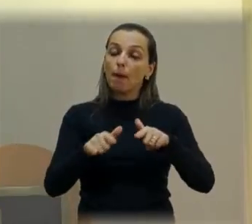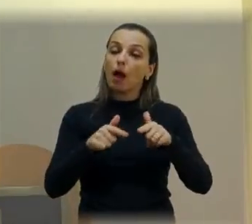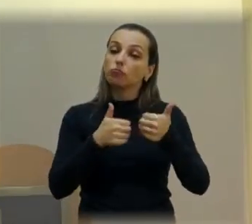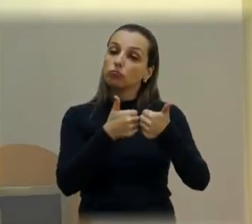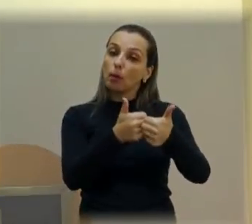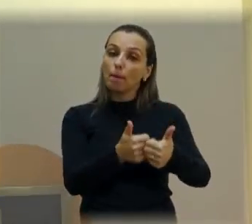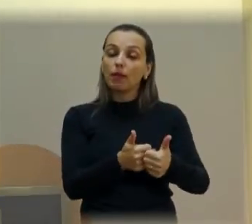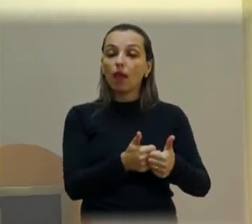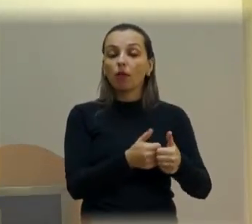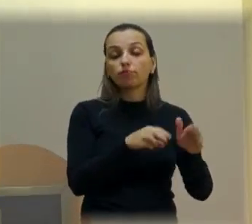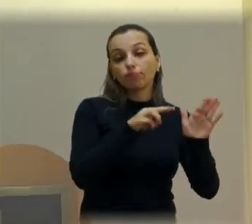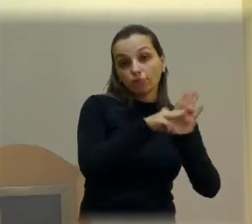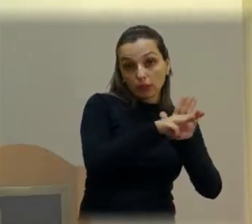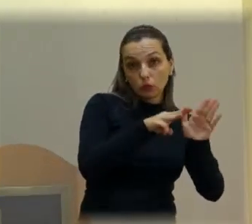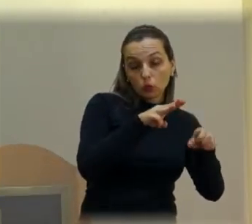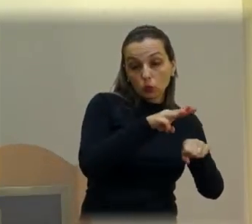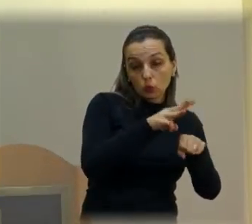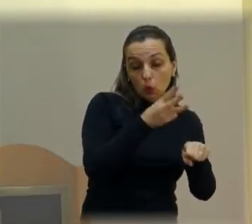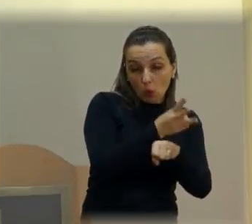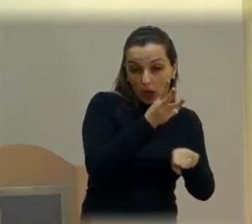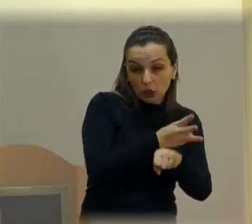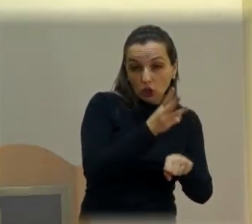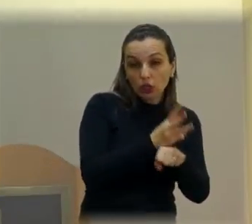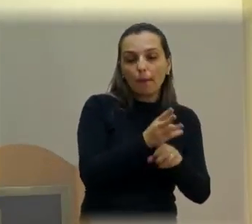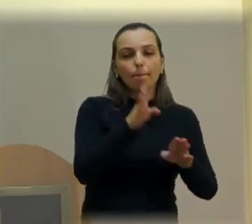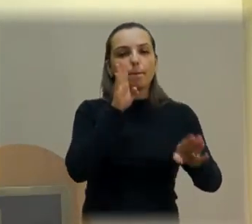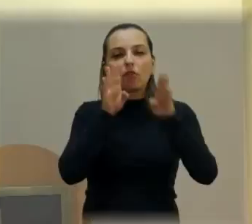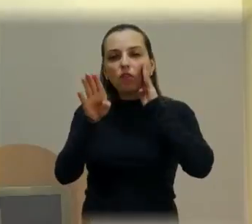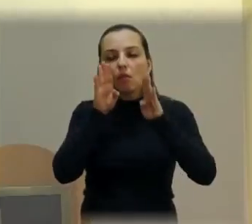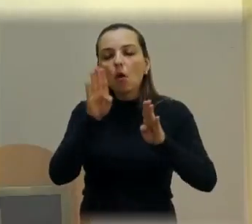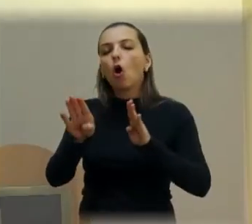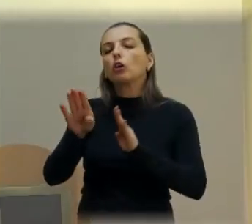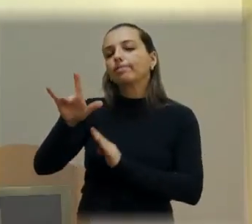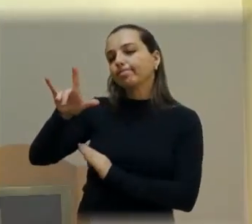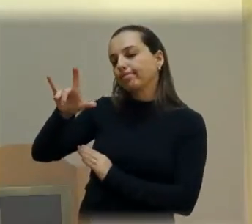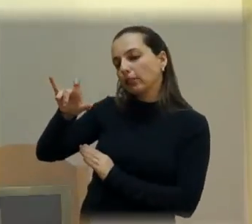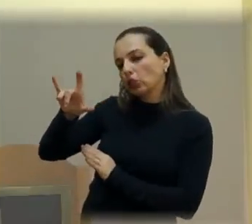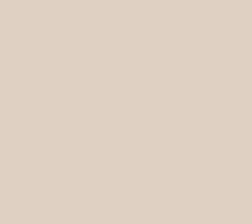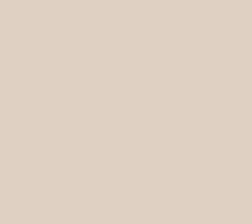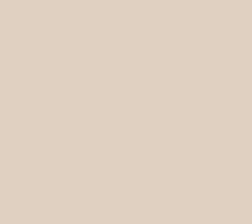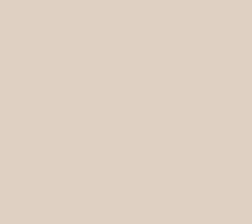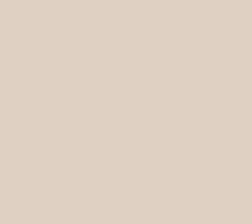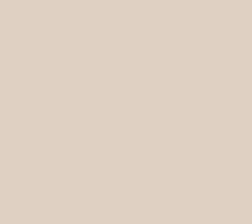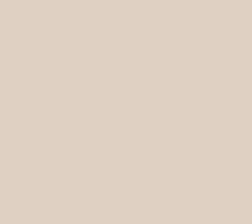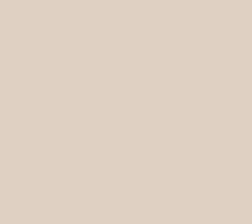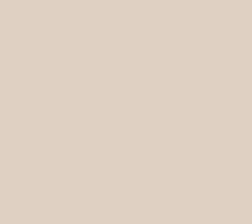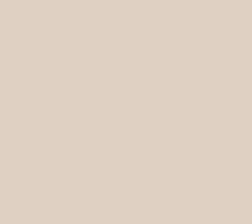WhatsApp, pelo Facebook, pelo Instagram e pelo Twitter. Um abraço a todos vocês.